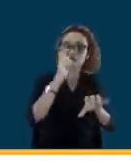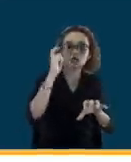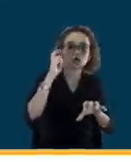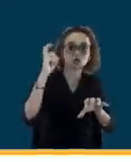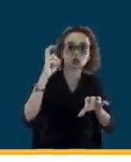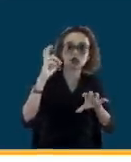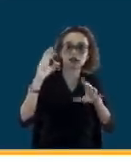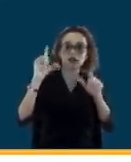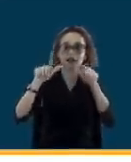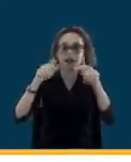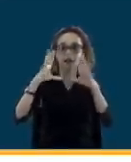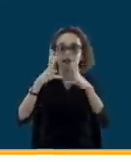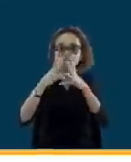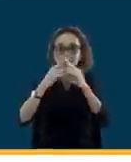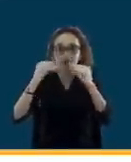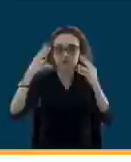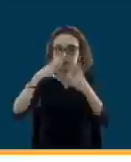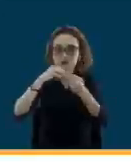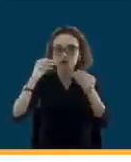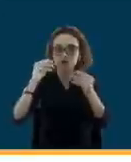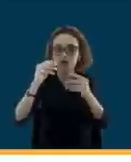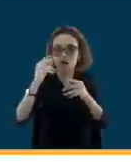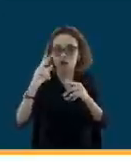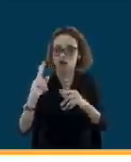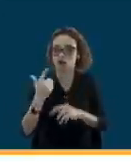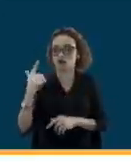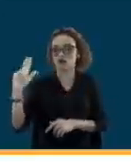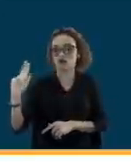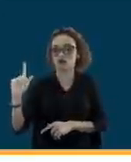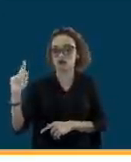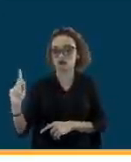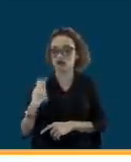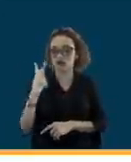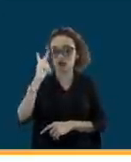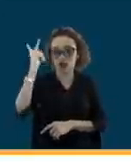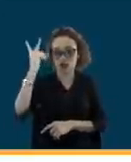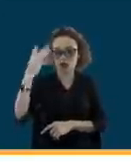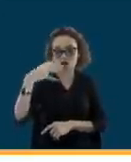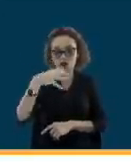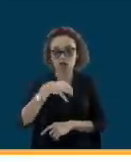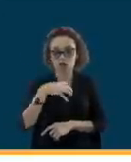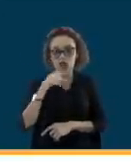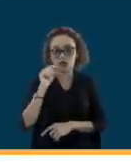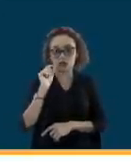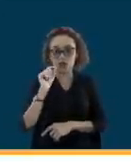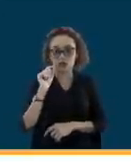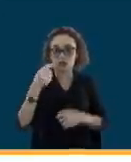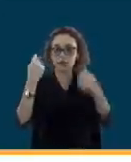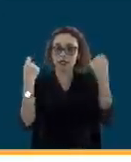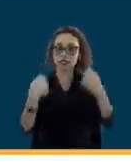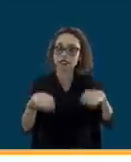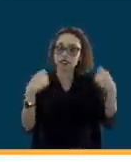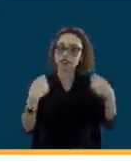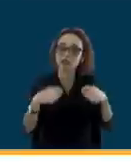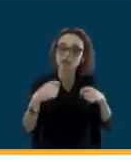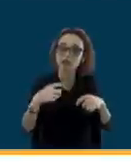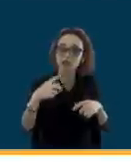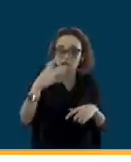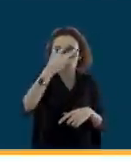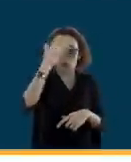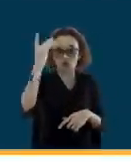abstrato, trabalha com outros valores e, nesse sentido, portanto, ela necessita que seus criadores,